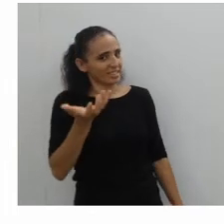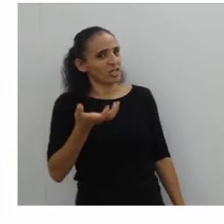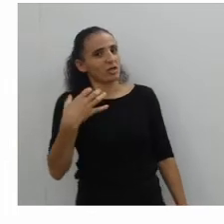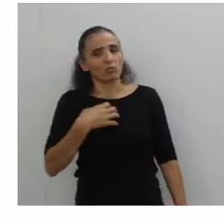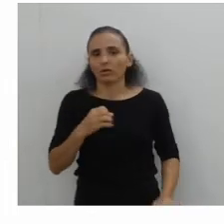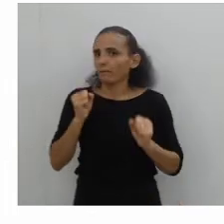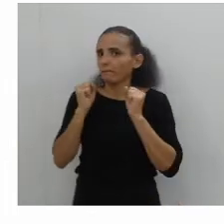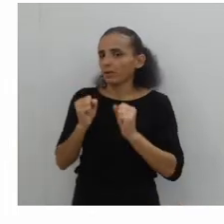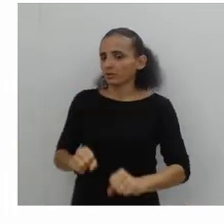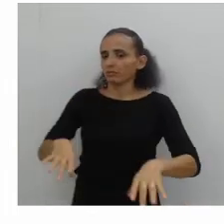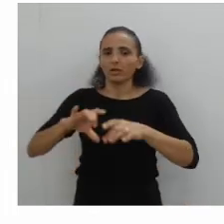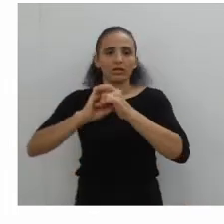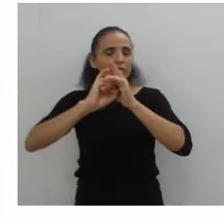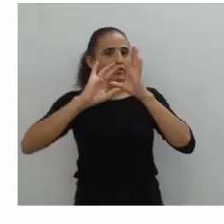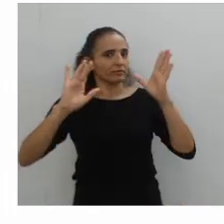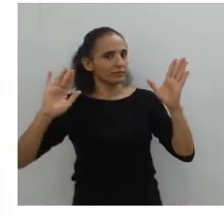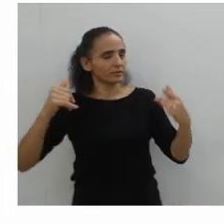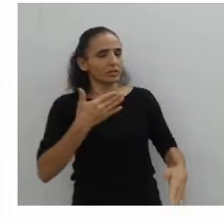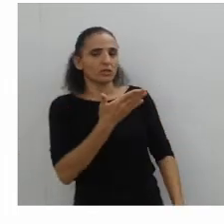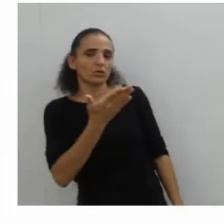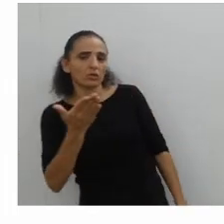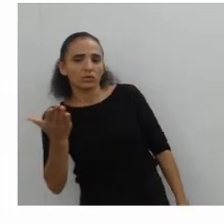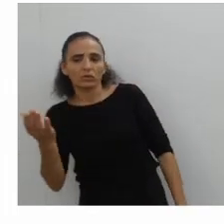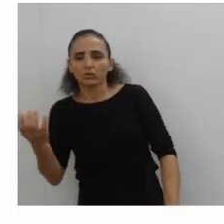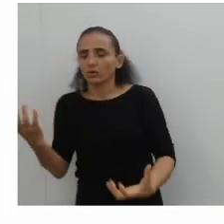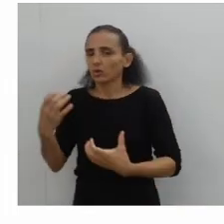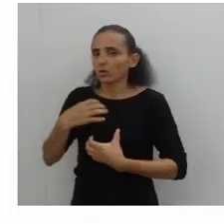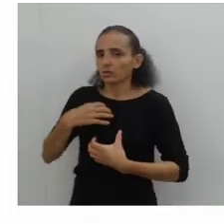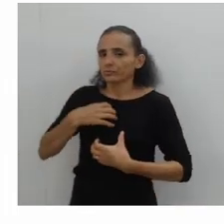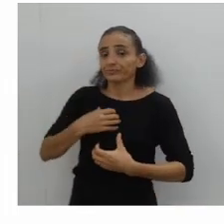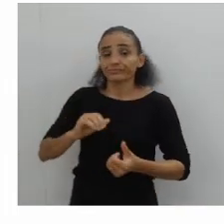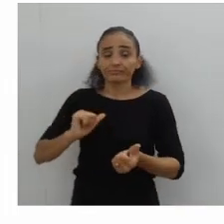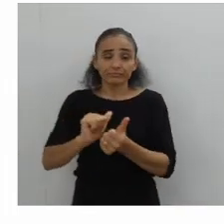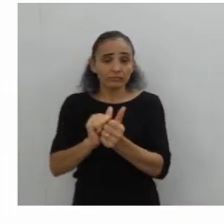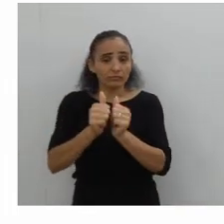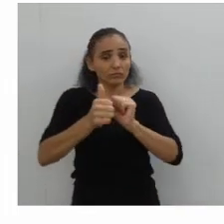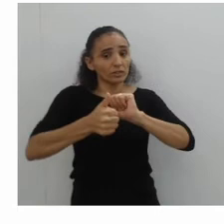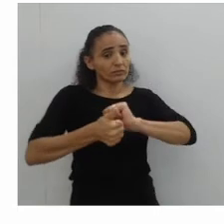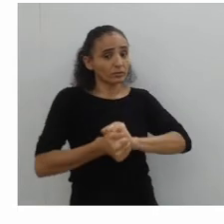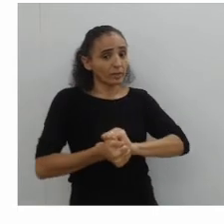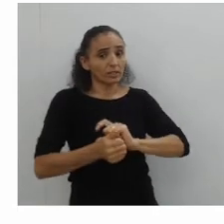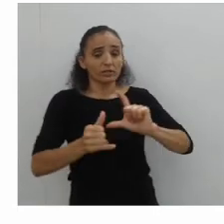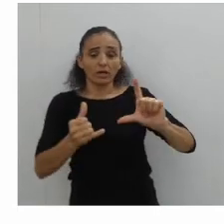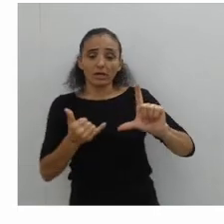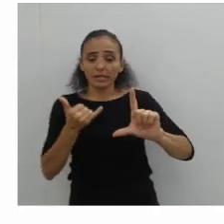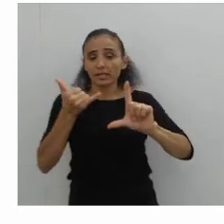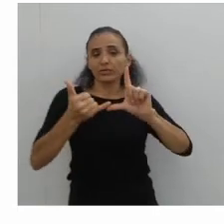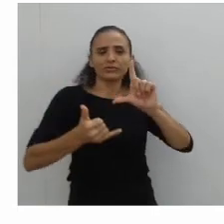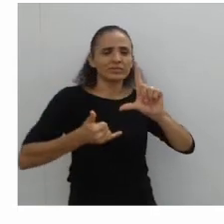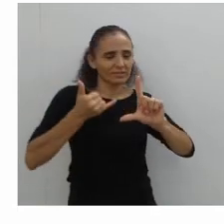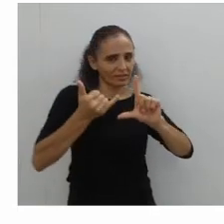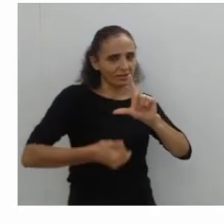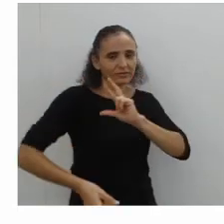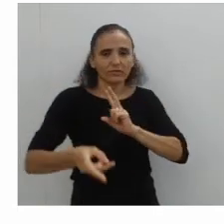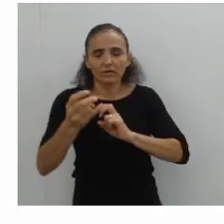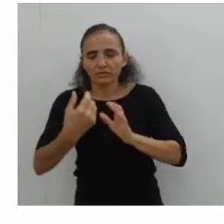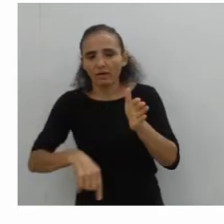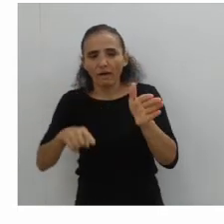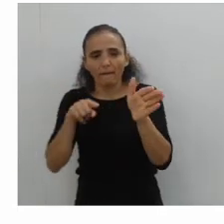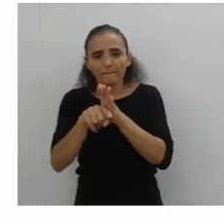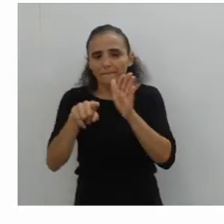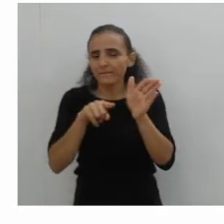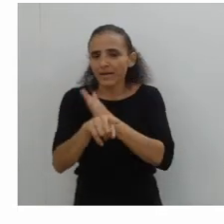nós podemos fazer. Então, quando a gente fala do jogo, nós falamos de ludicidade. E aí, quando você olha as alternativas,